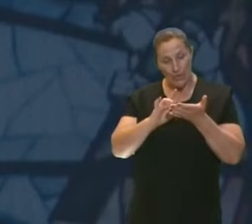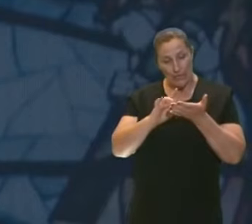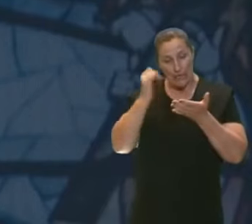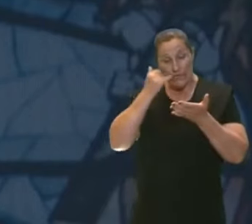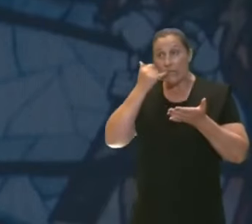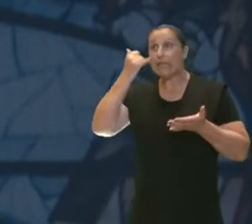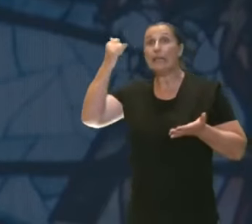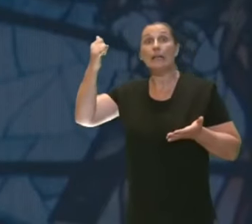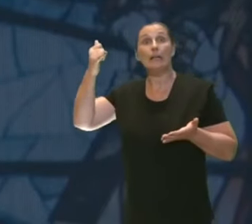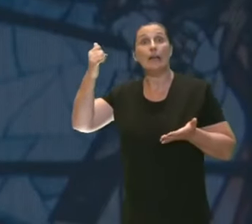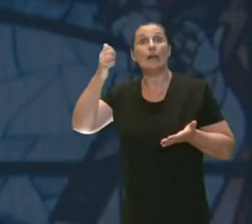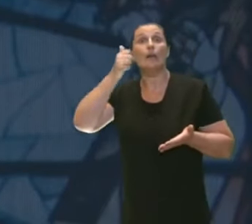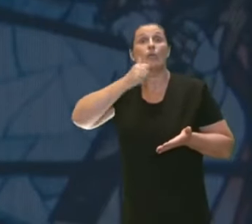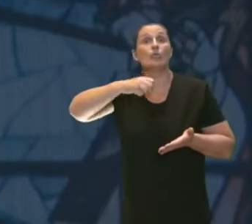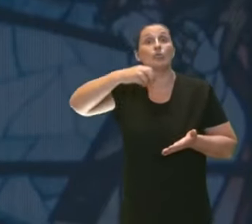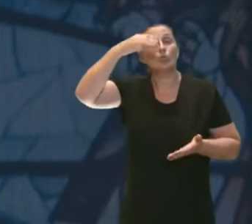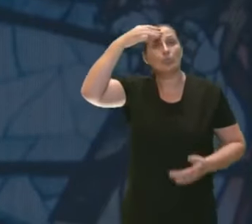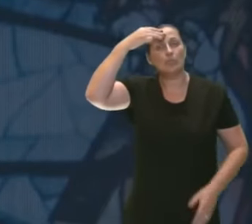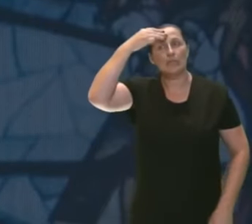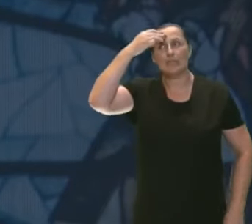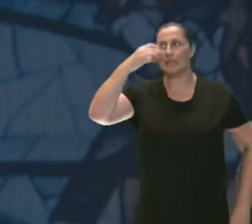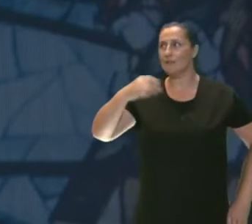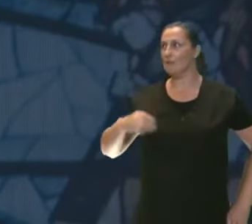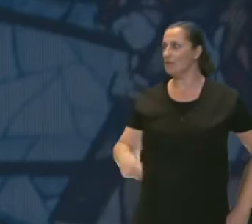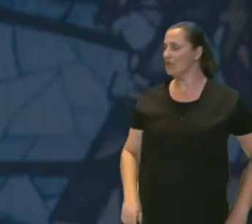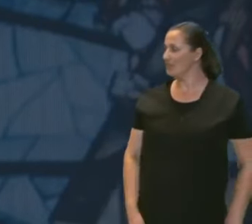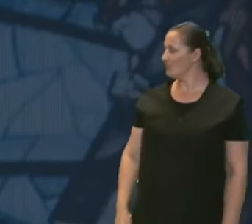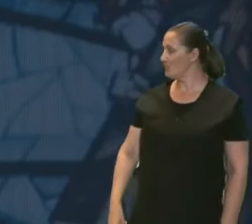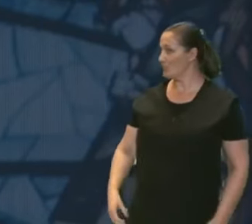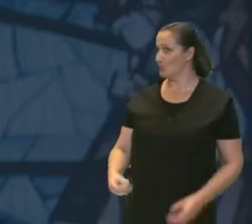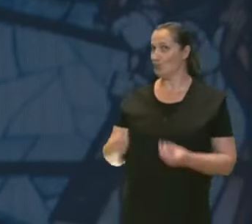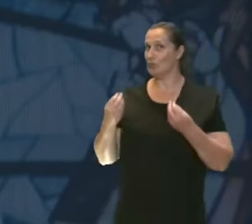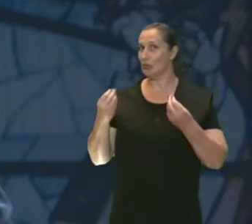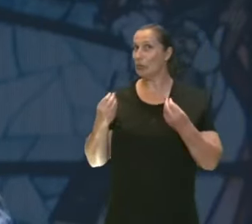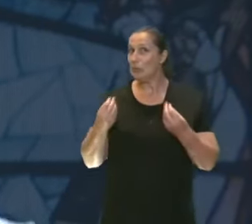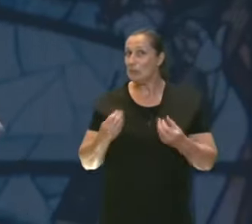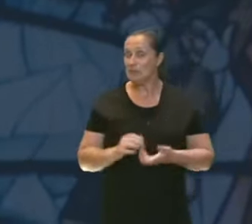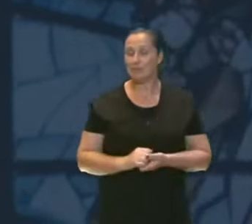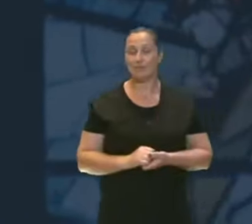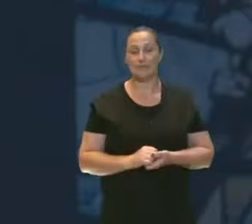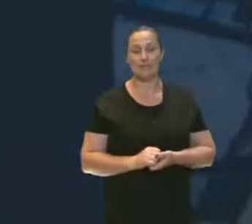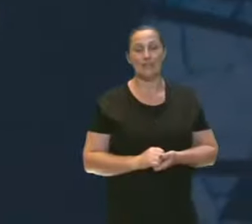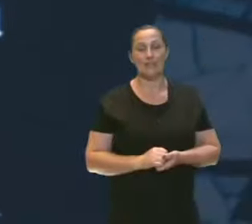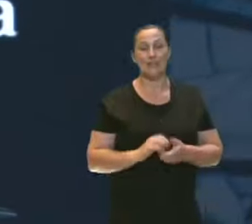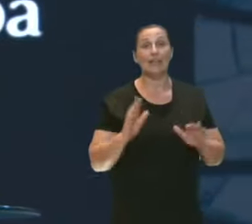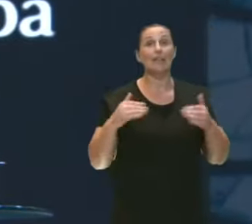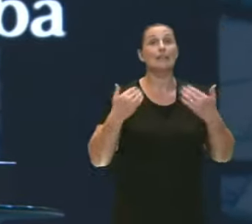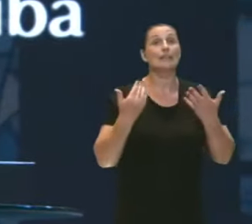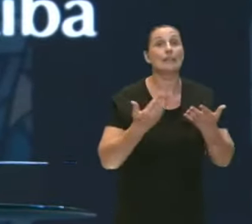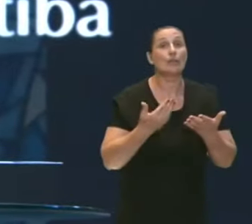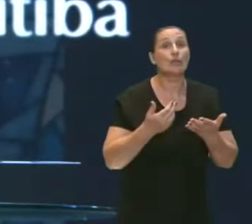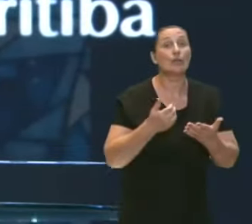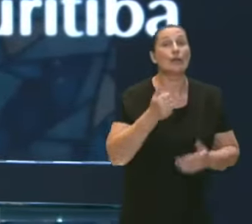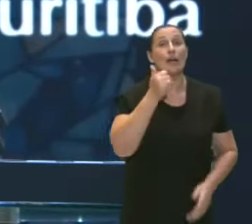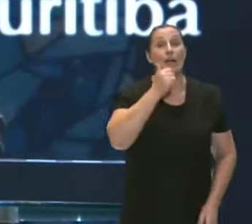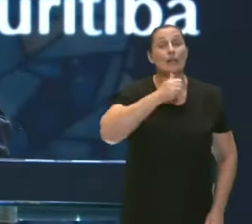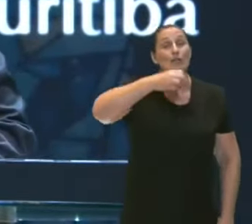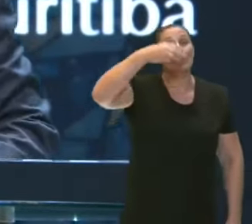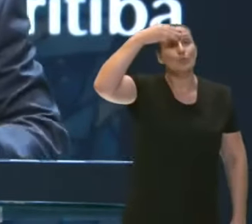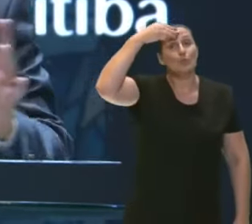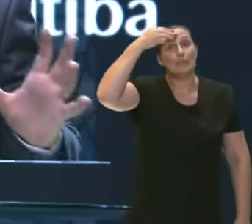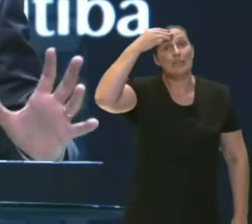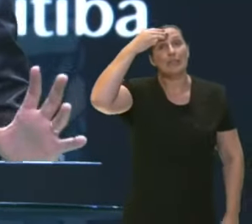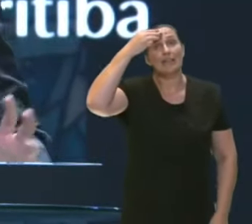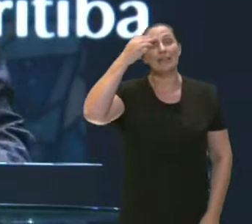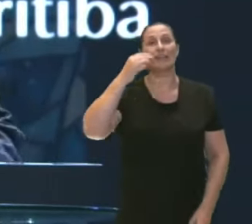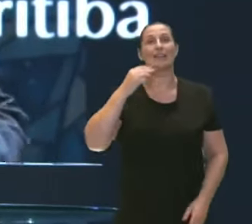sobrinha. Eu falei: rapaz. Aí disse que a sobrinha estava desde as 7 horas da noite querendo saber